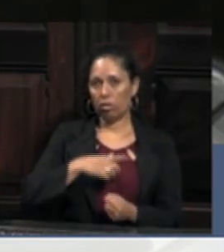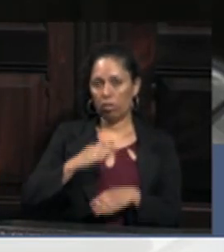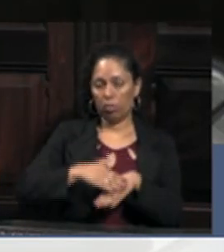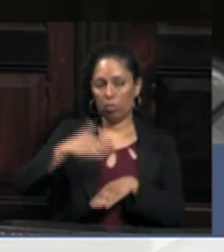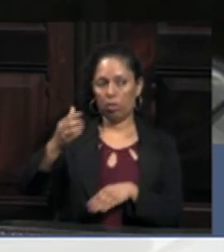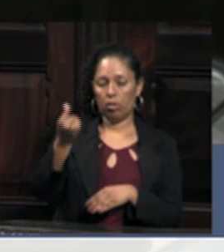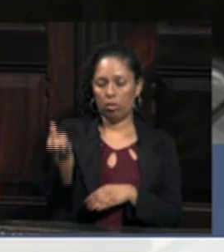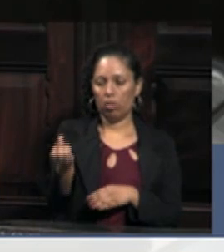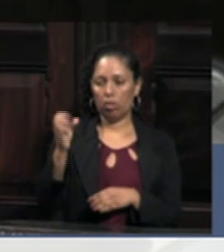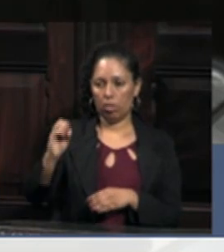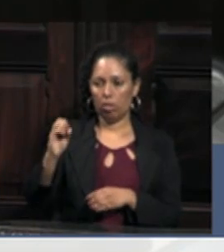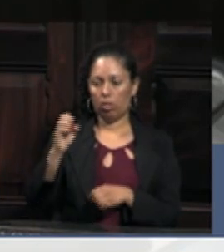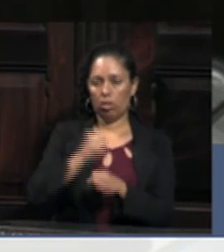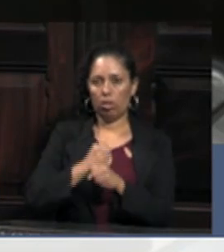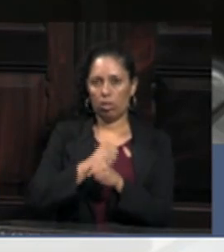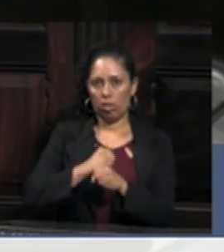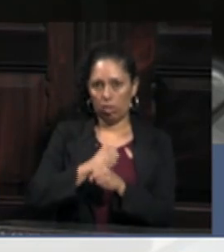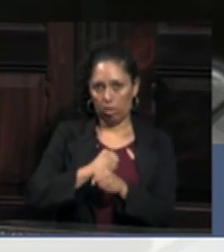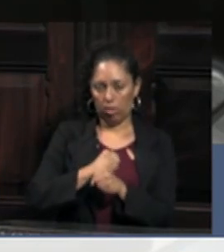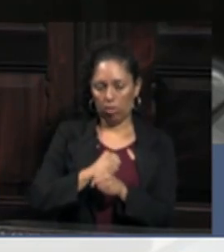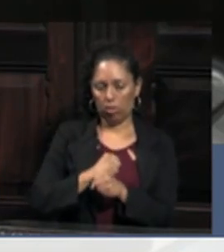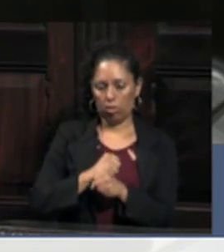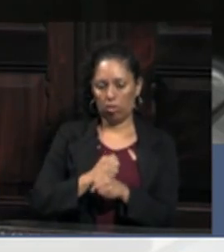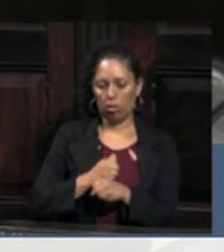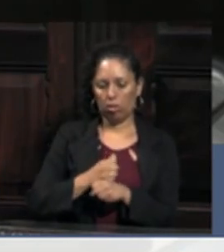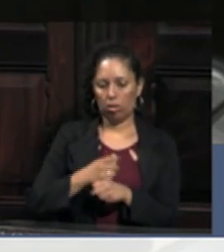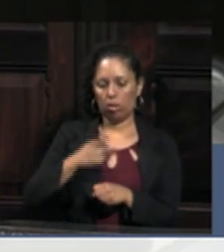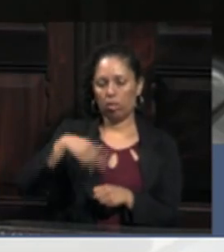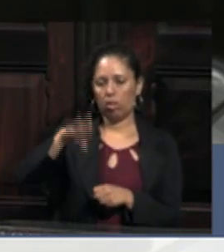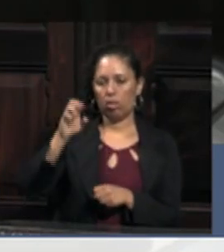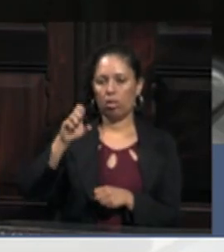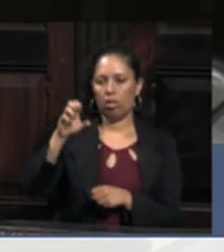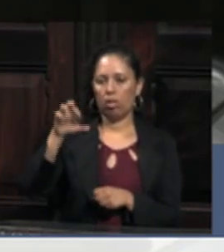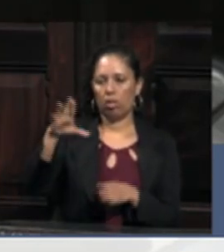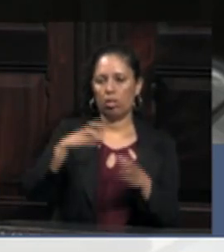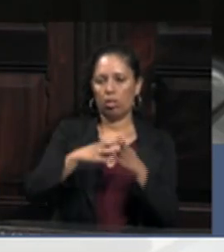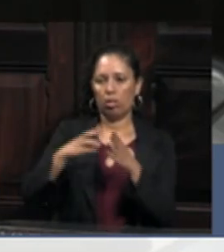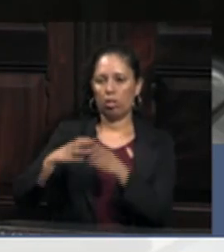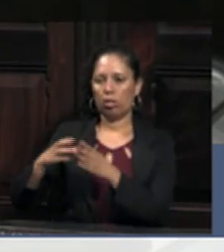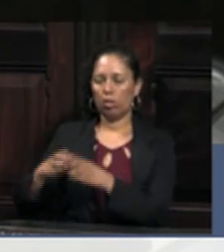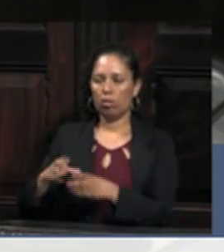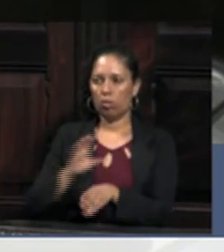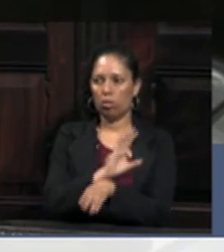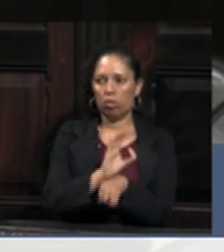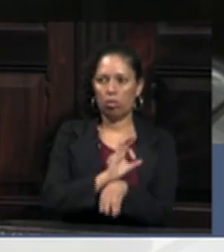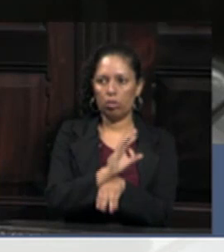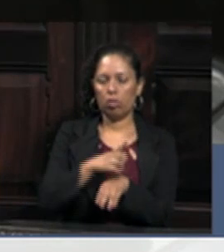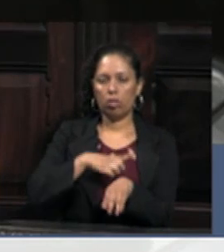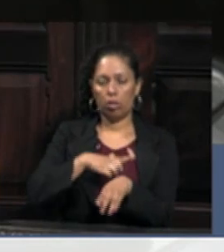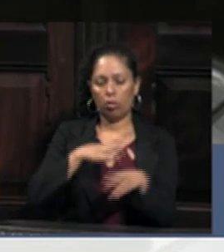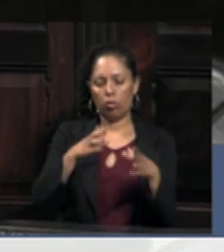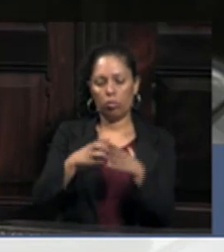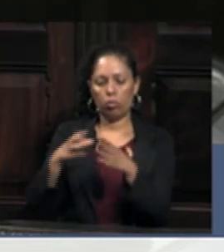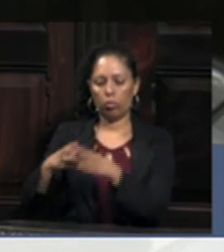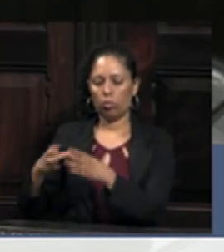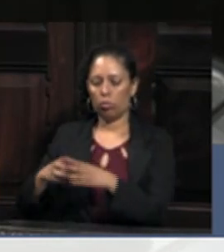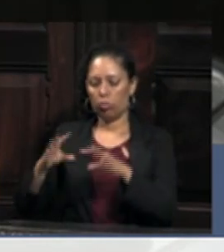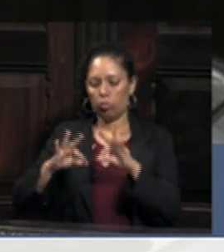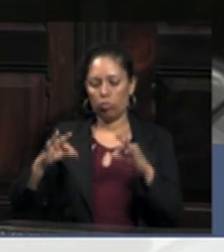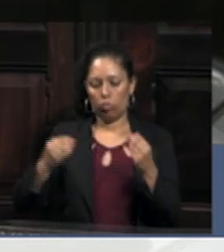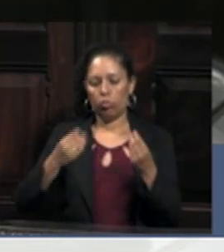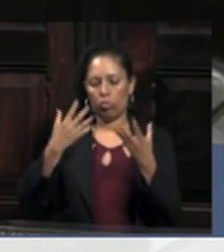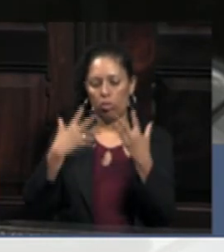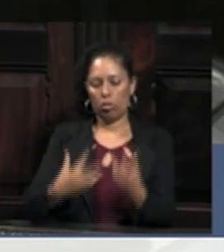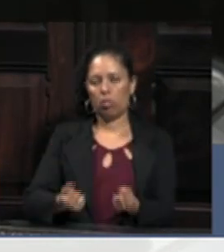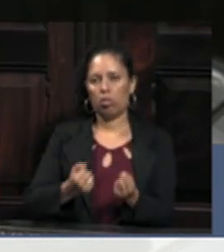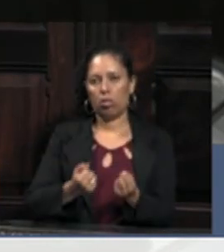de veículos a ser utilizados nos estacionamentos públicos e privados do Estado do Rio de Janeiro. Pareceres das comissões de Constituição e Justiça pela Constitucionalidade, transporte favorável, da pessoa com deficiência favorável, de assunto da